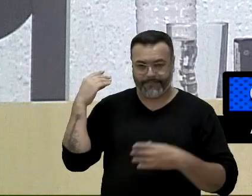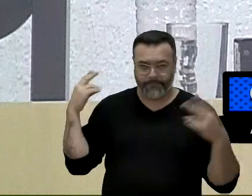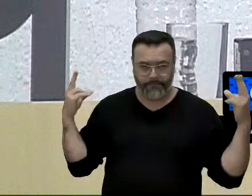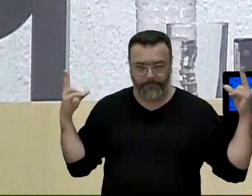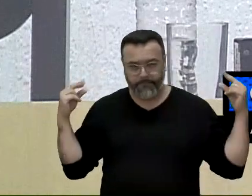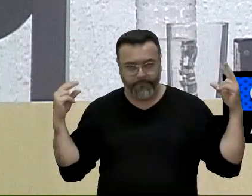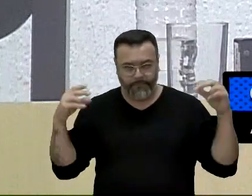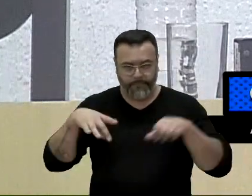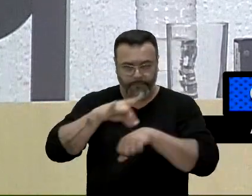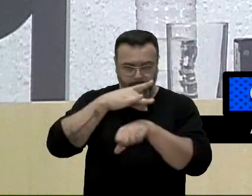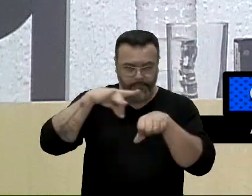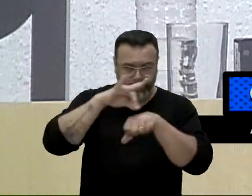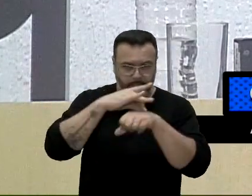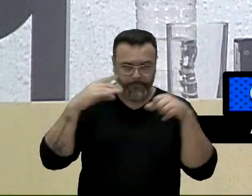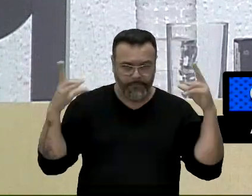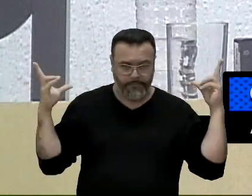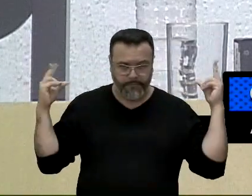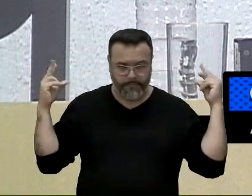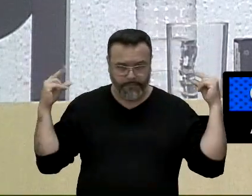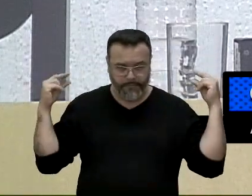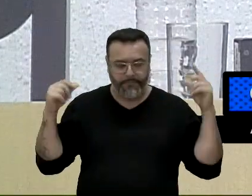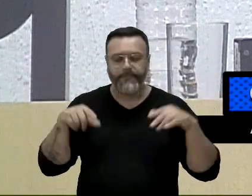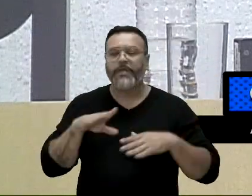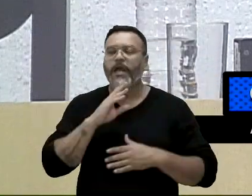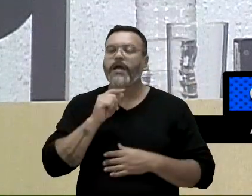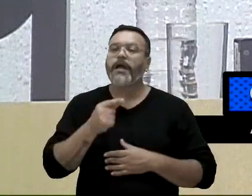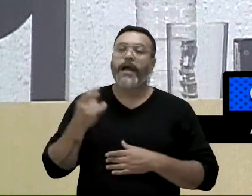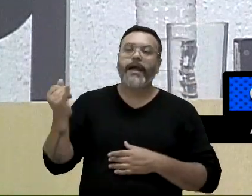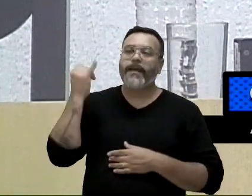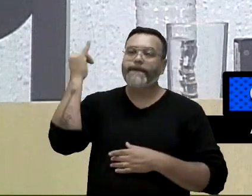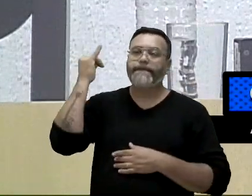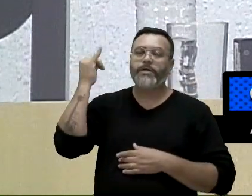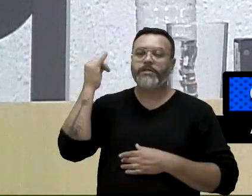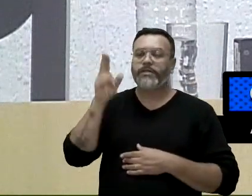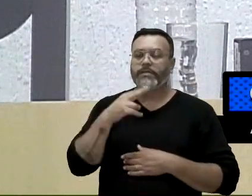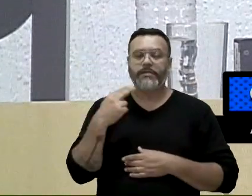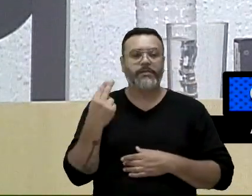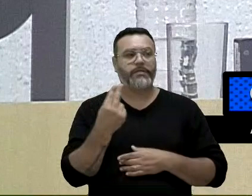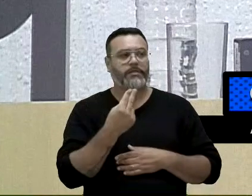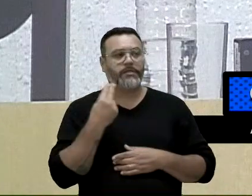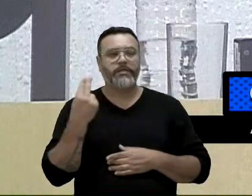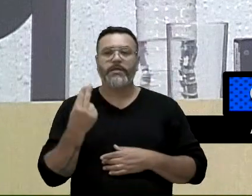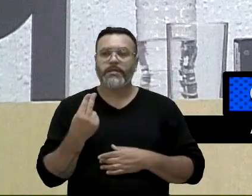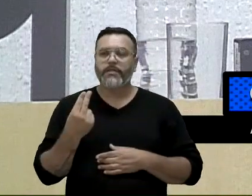ouvido aqui. E é muito importante que nós tenhamos